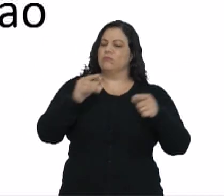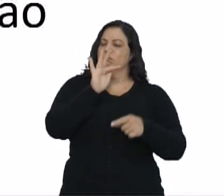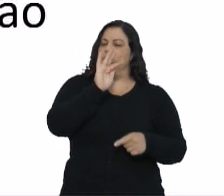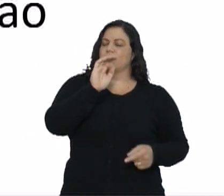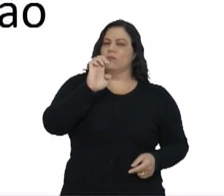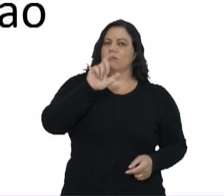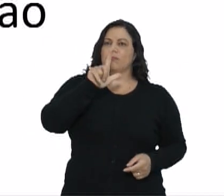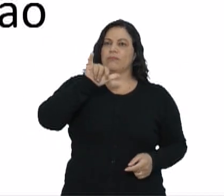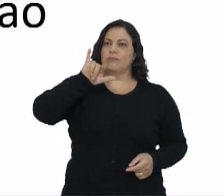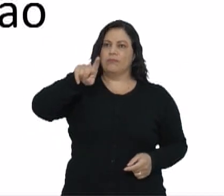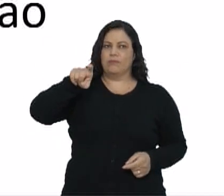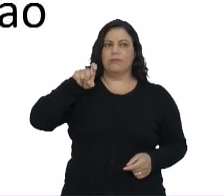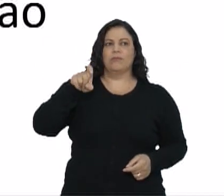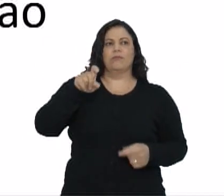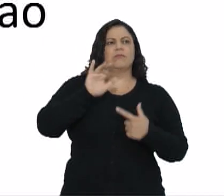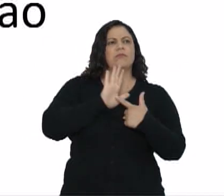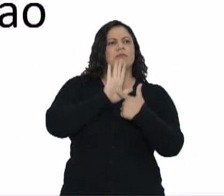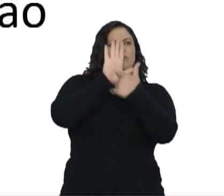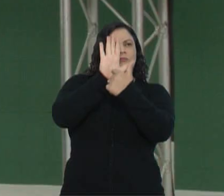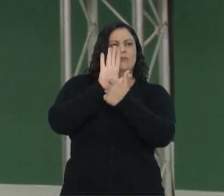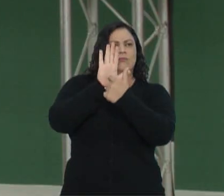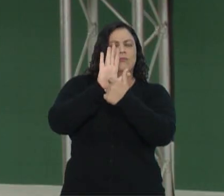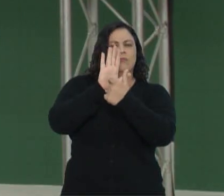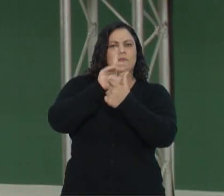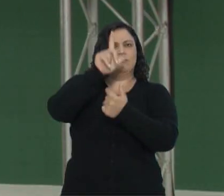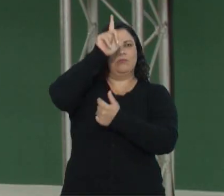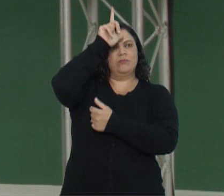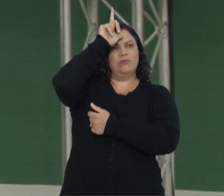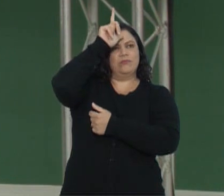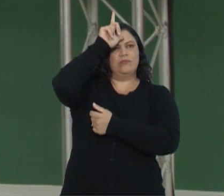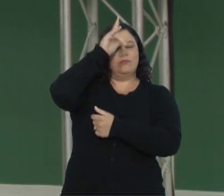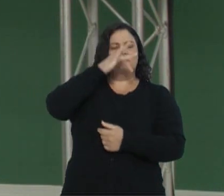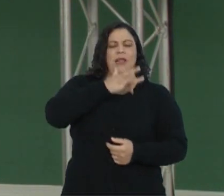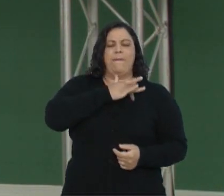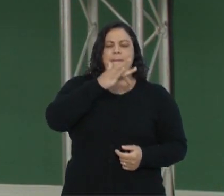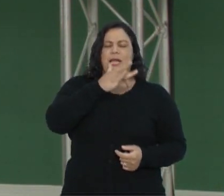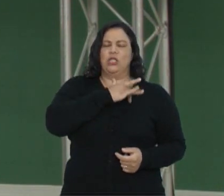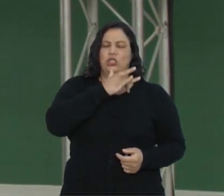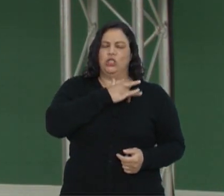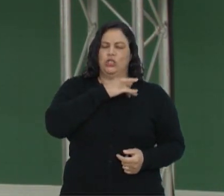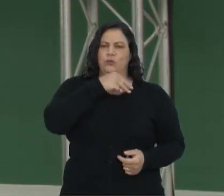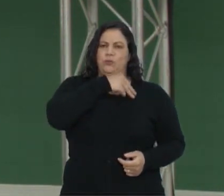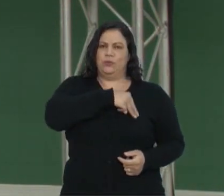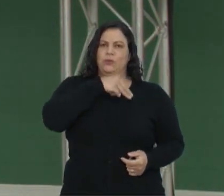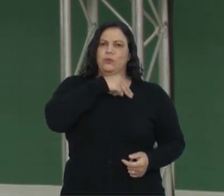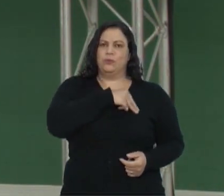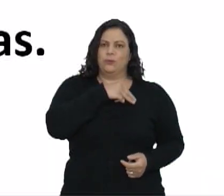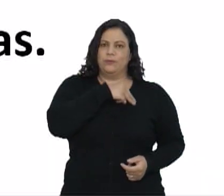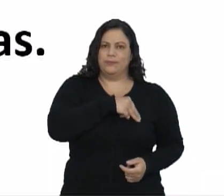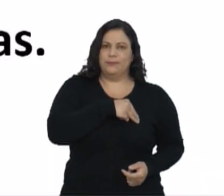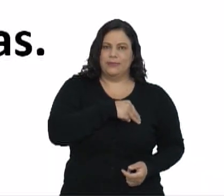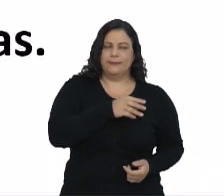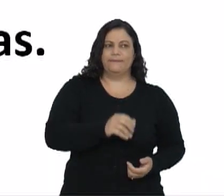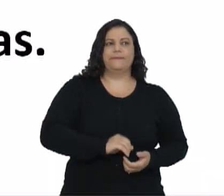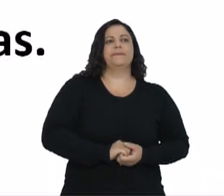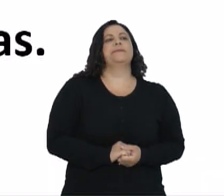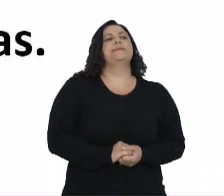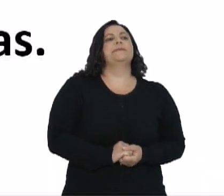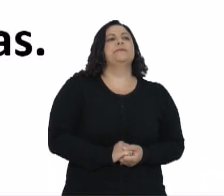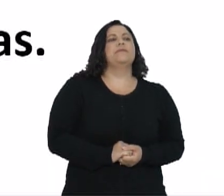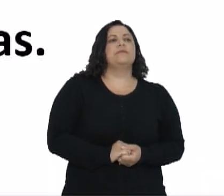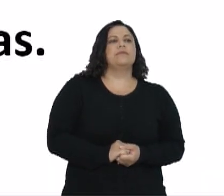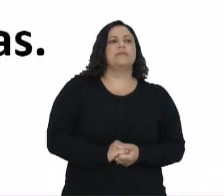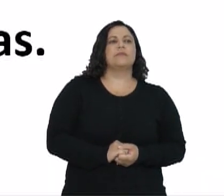apresentou em Berlim a Paixão segundo São Mateus, aí, como eu falei para vocês. Lista de composições, 200 cantatas de